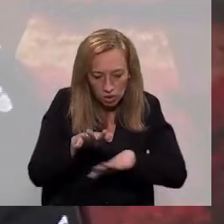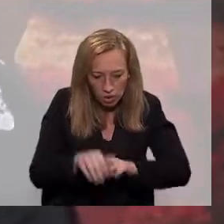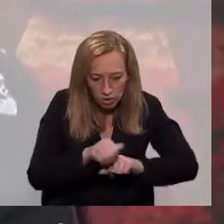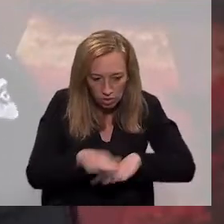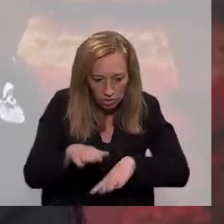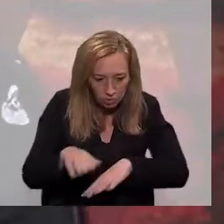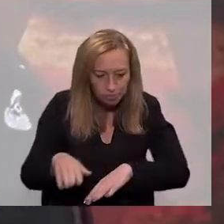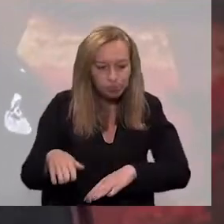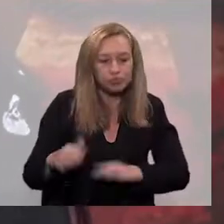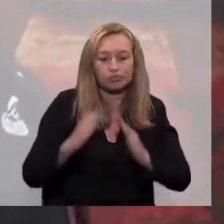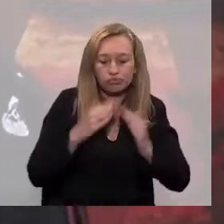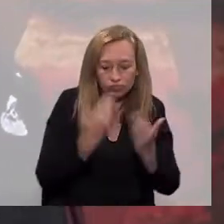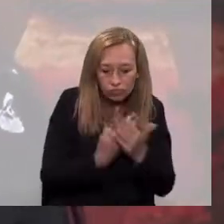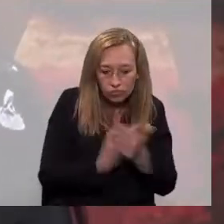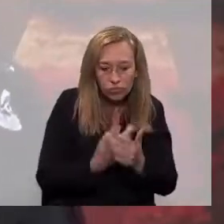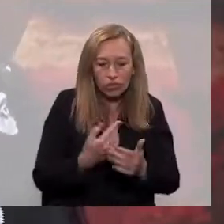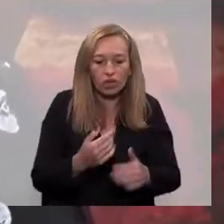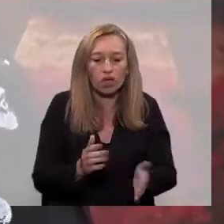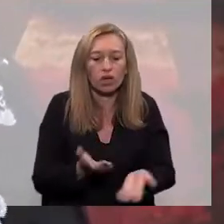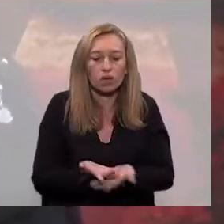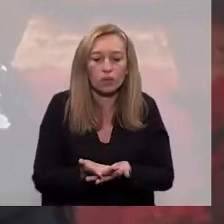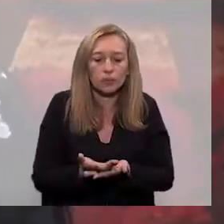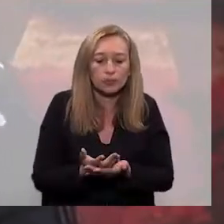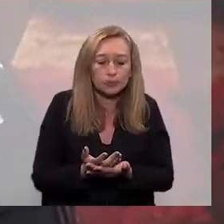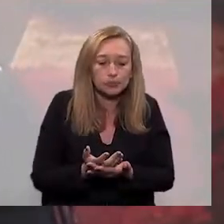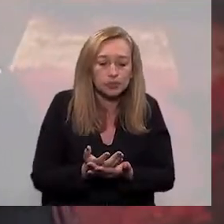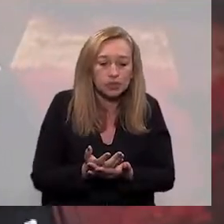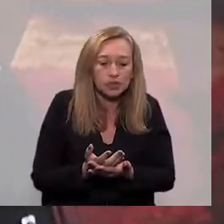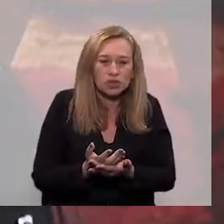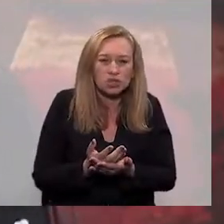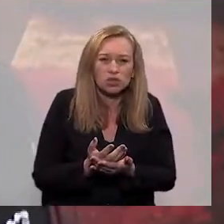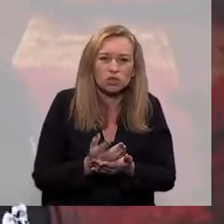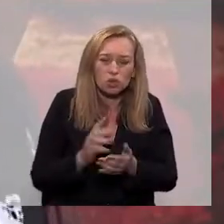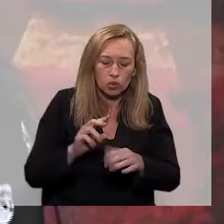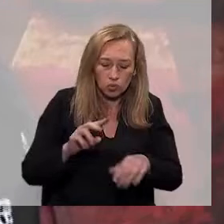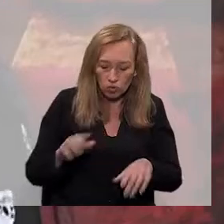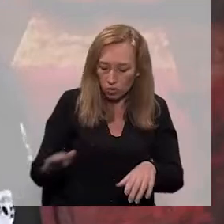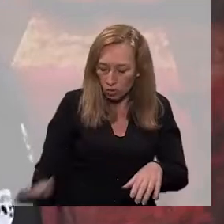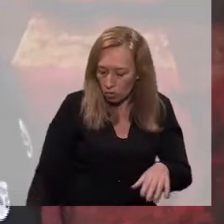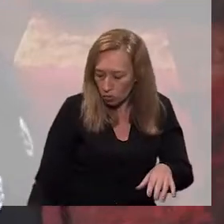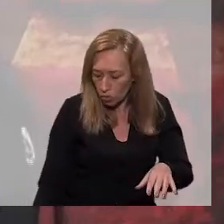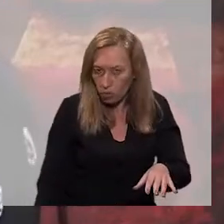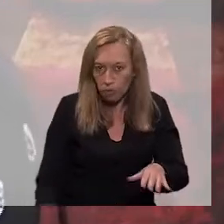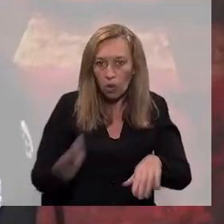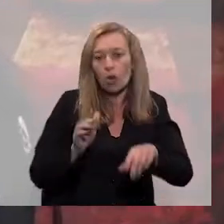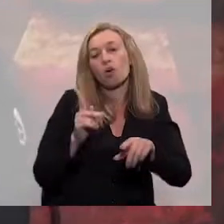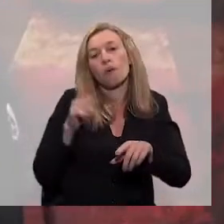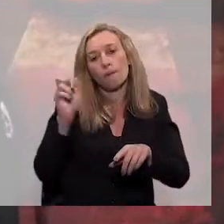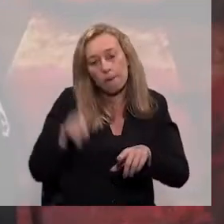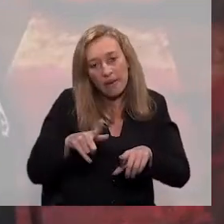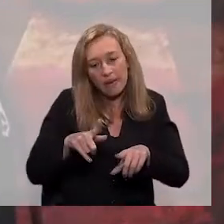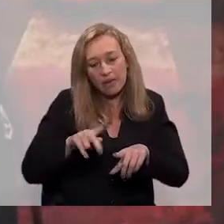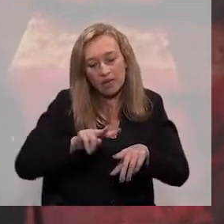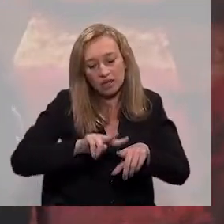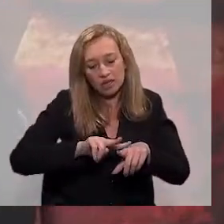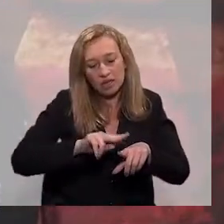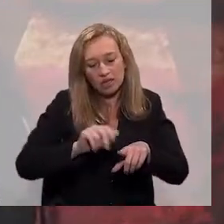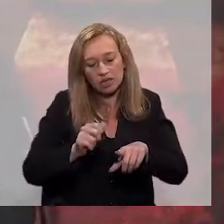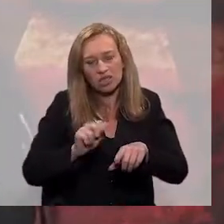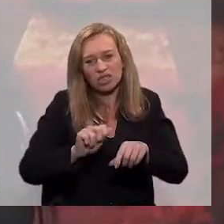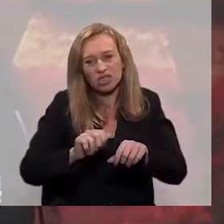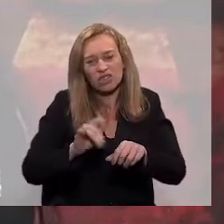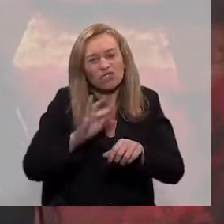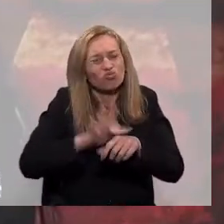desfile de 7 de setembro da escola. Eu acabei tendo tendo tornozelo torcido. E eu